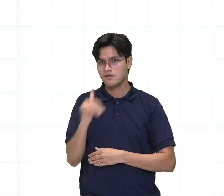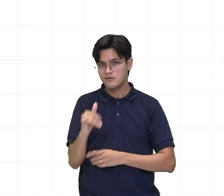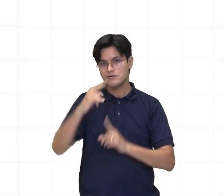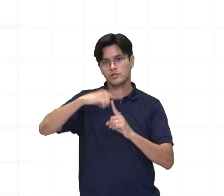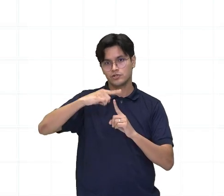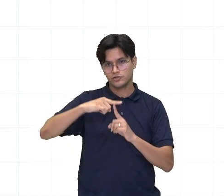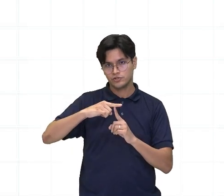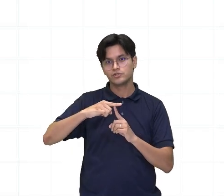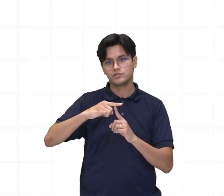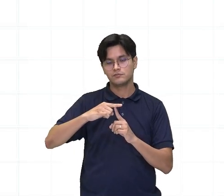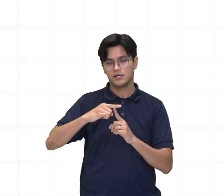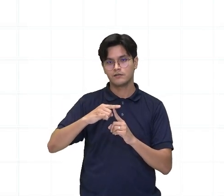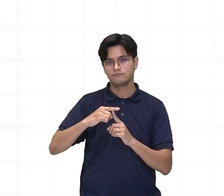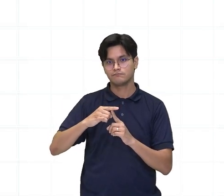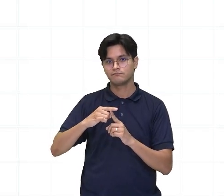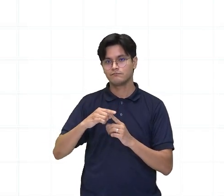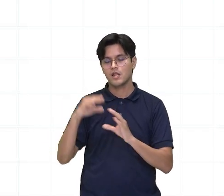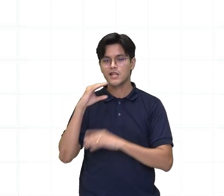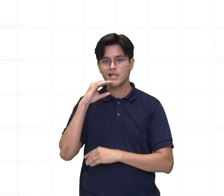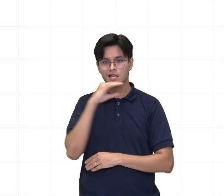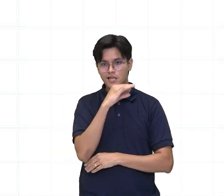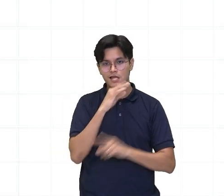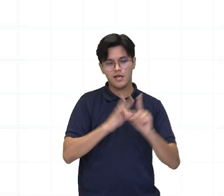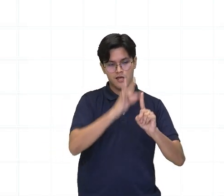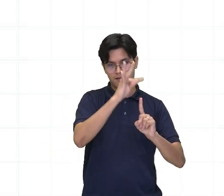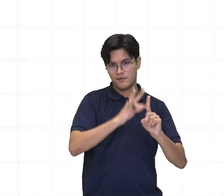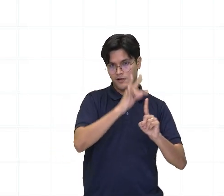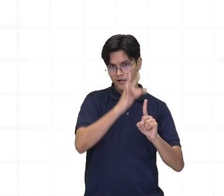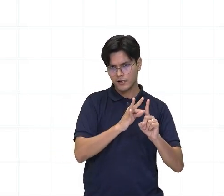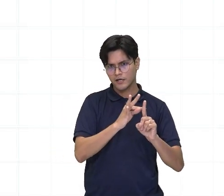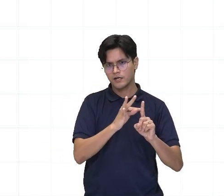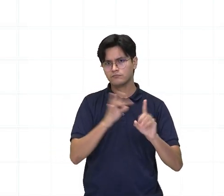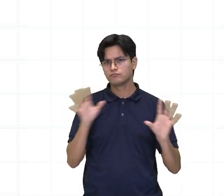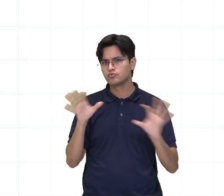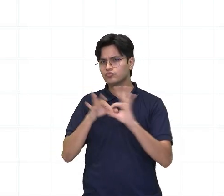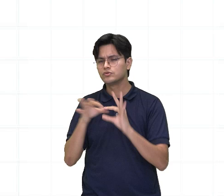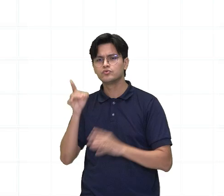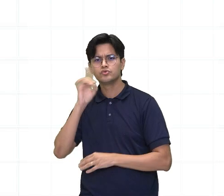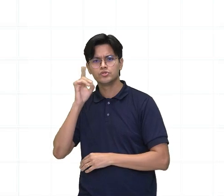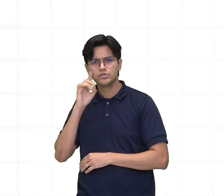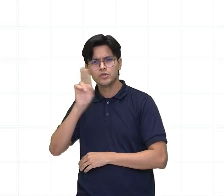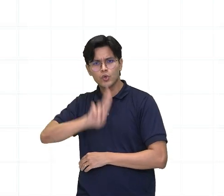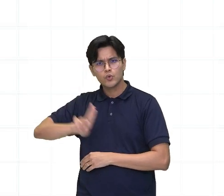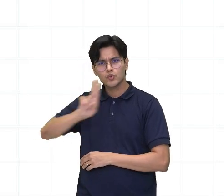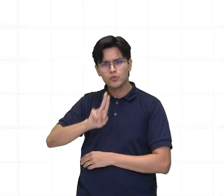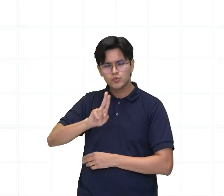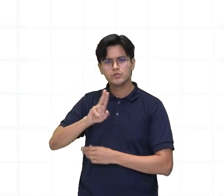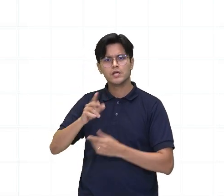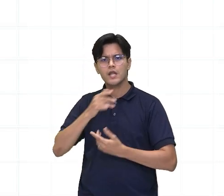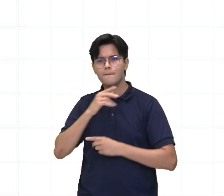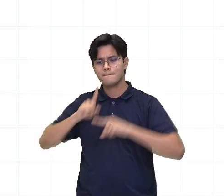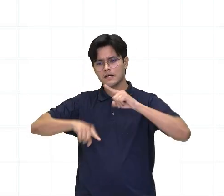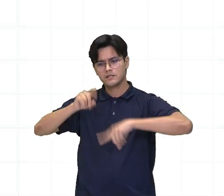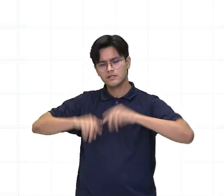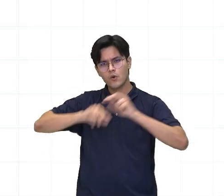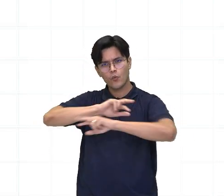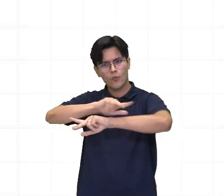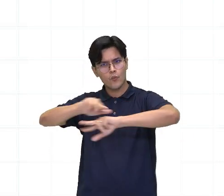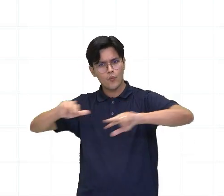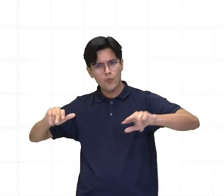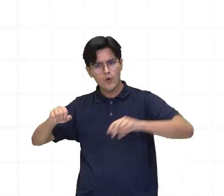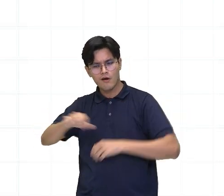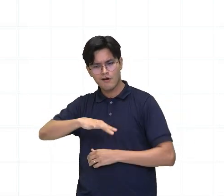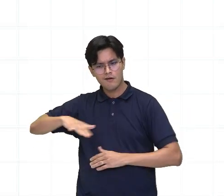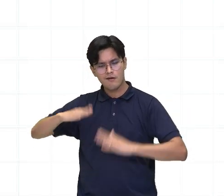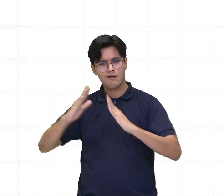no nosso cotidiano, né, ela é utilizada em diversos aparelhos e eletrodomésticos, que